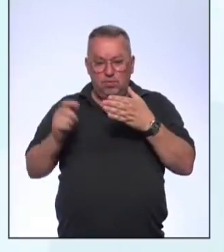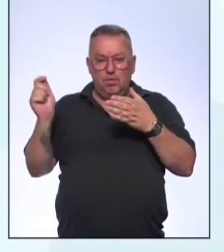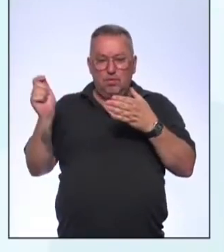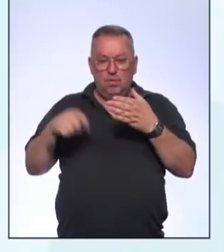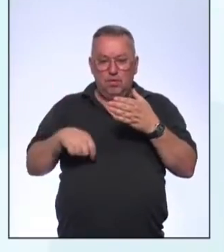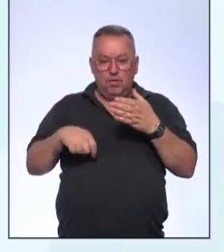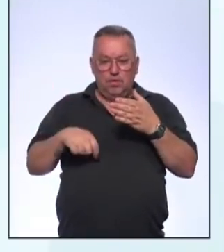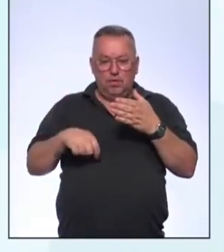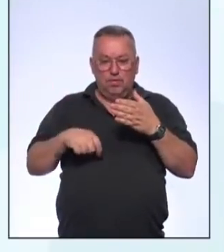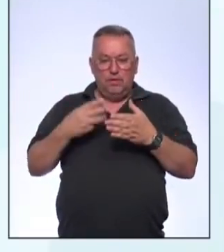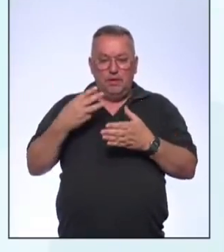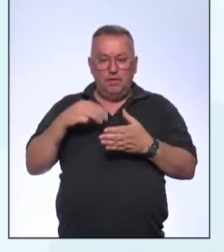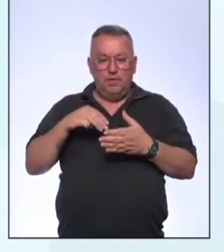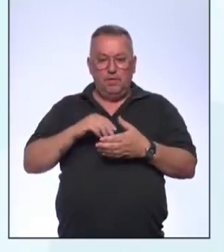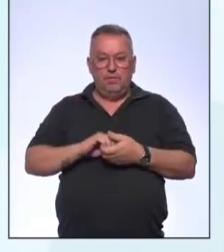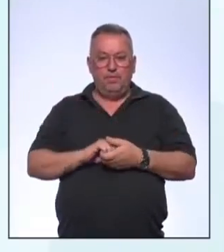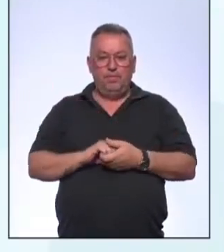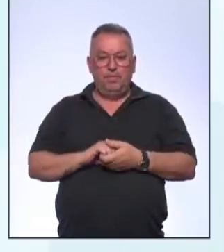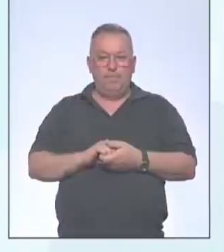por favor.